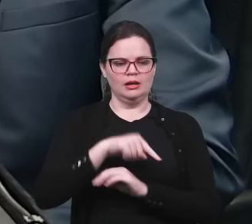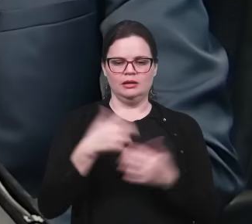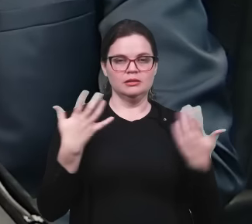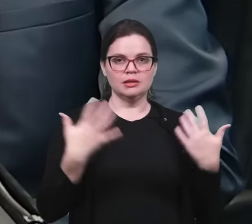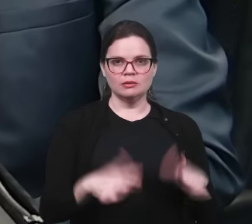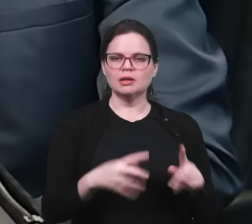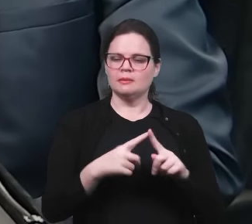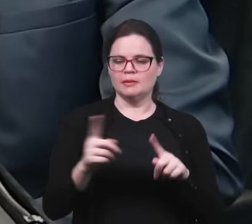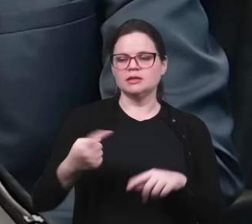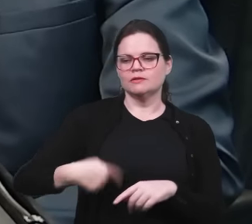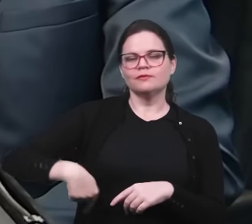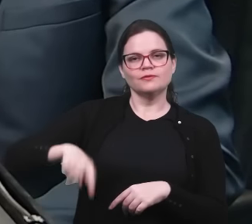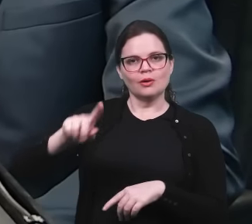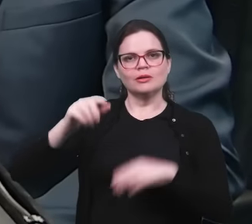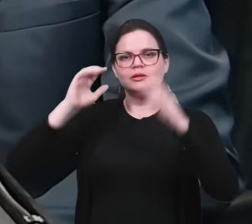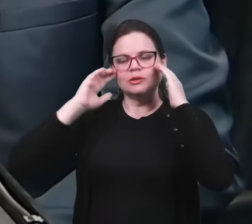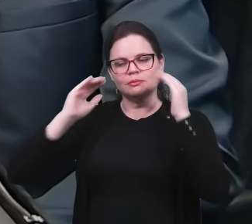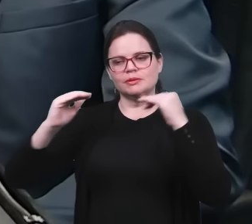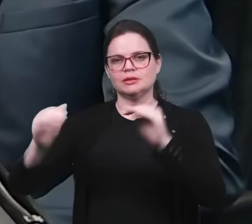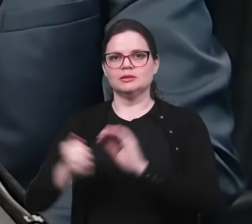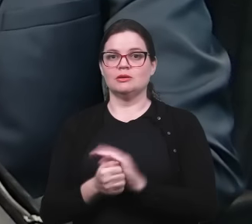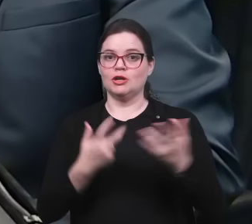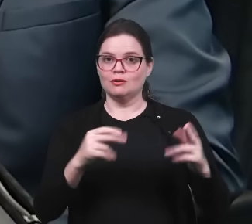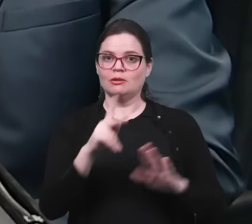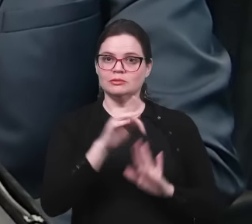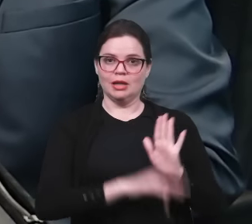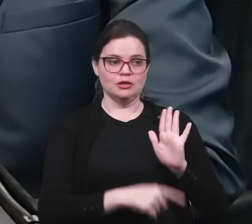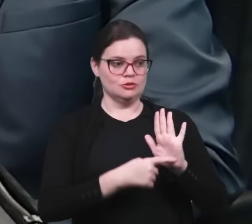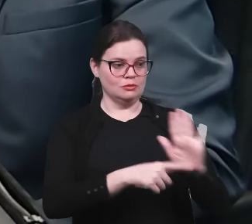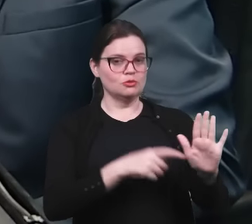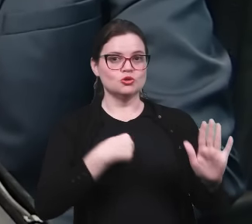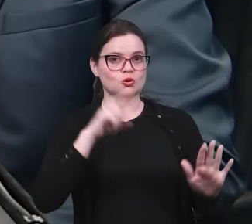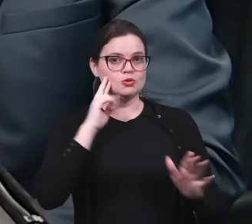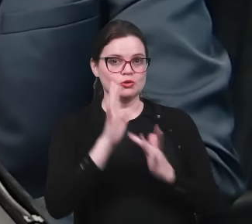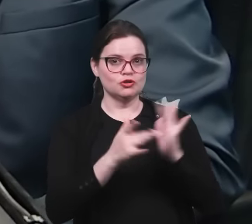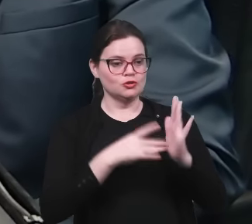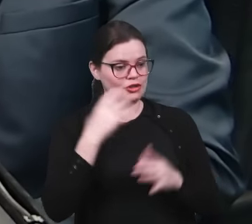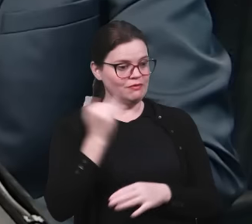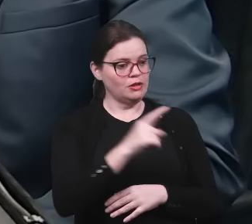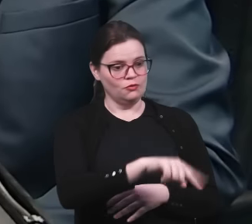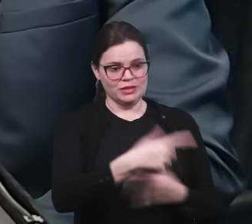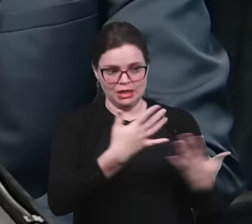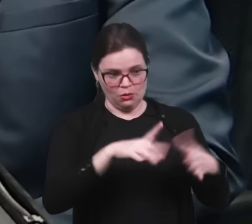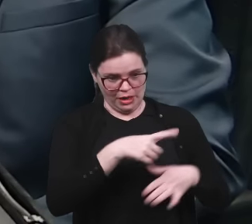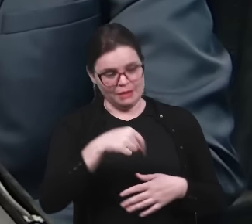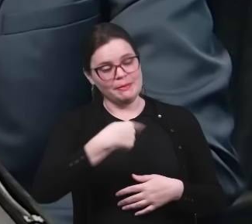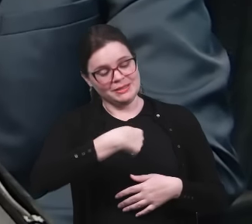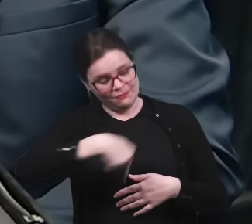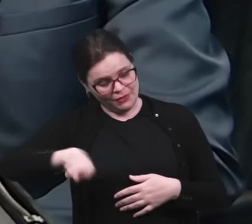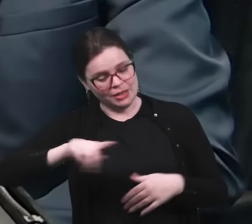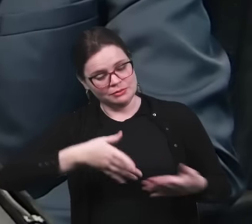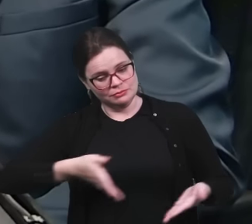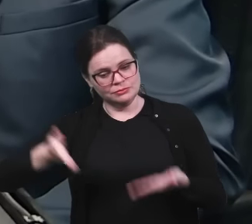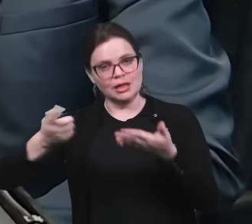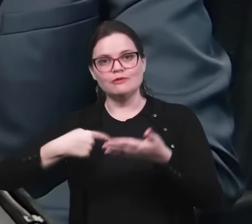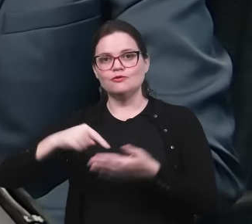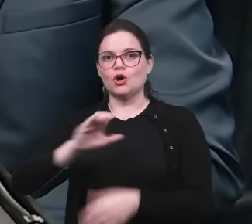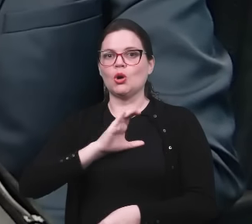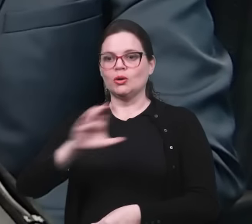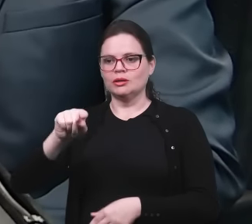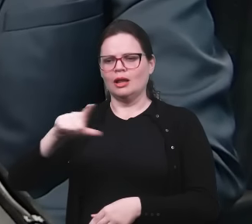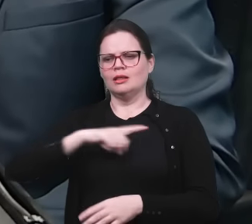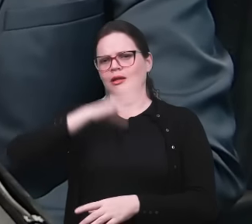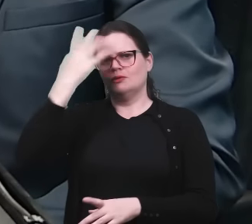ele vai onde você não quer ir, mas o Senhor tinha um projeto e mostrou para ele o projeto. Foi na casa de Cornélio, pregou, foram batizados com o